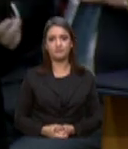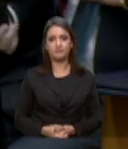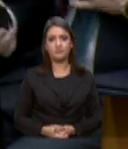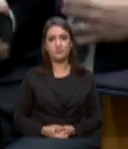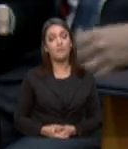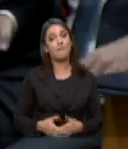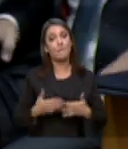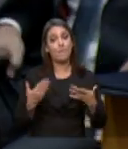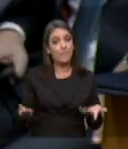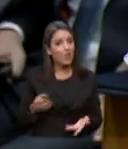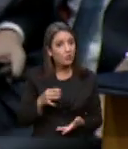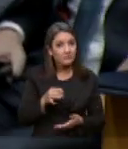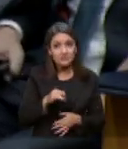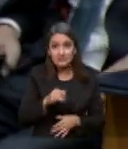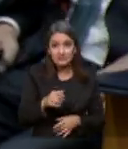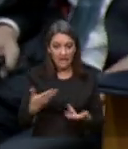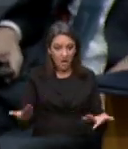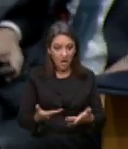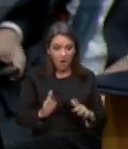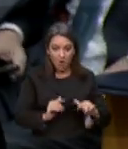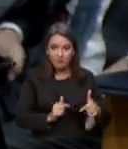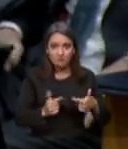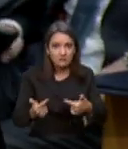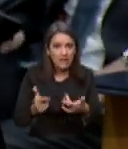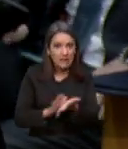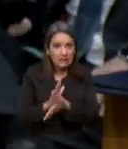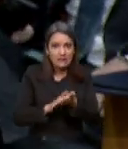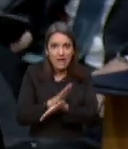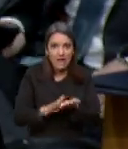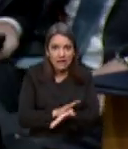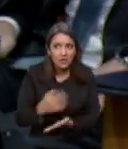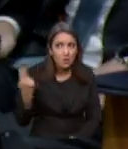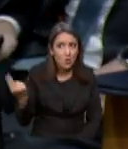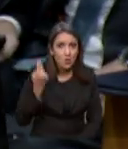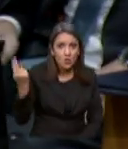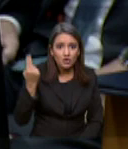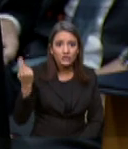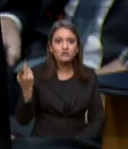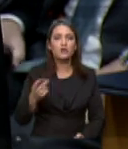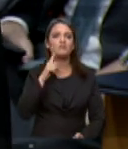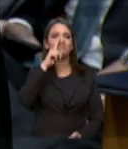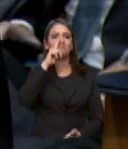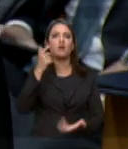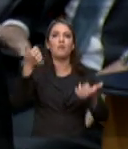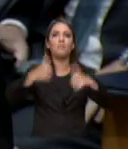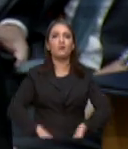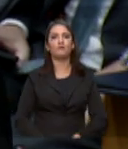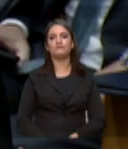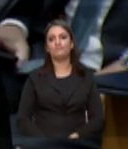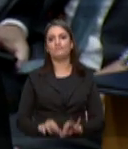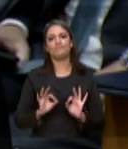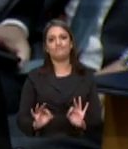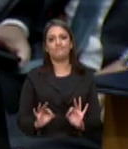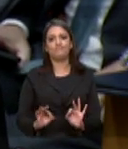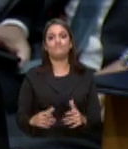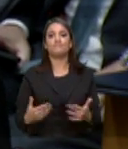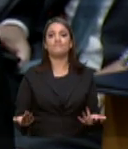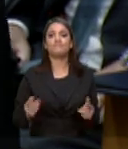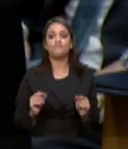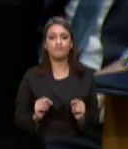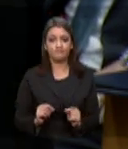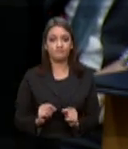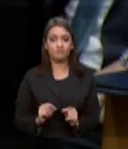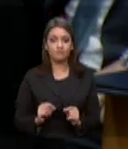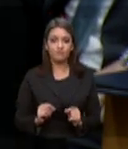Se medidas efetivas não forem adotadas imediatamente, o risco de irreversibilidade se tornará plena certeza. Trata-se, sem dúvida